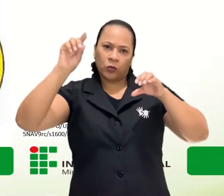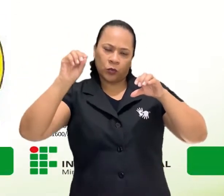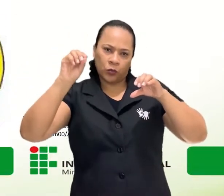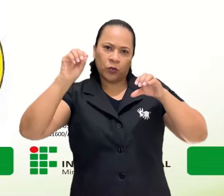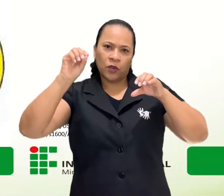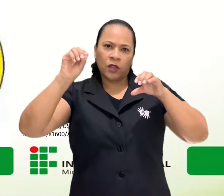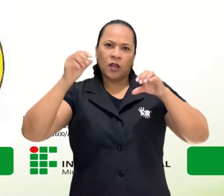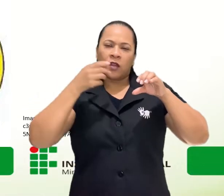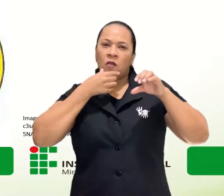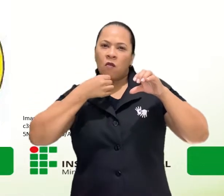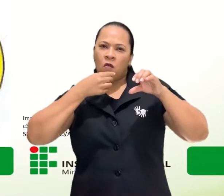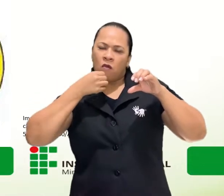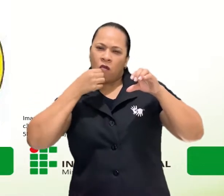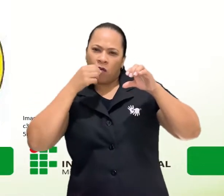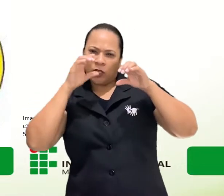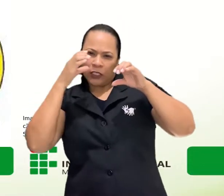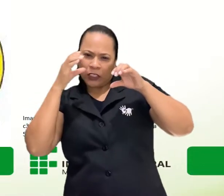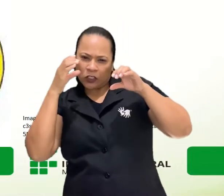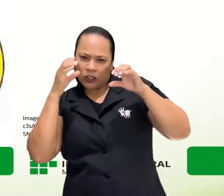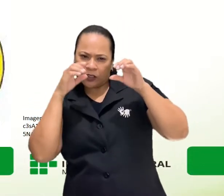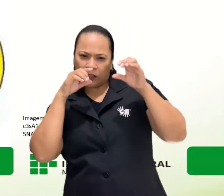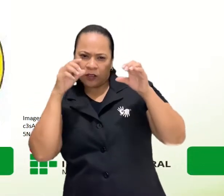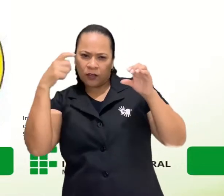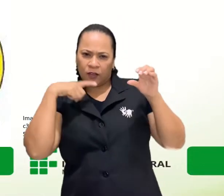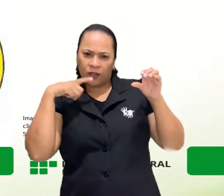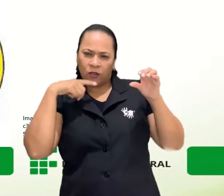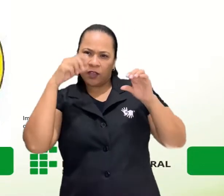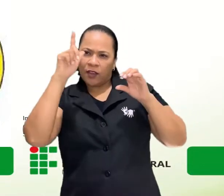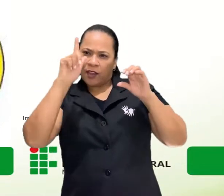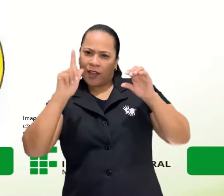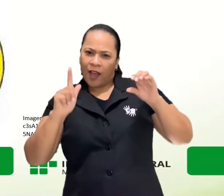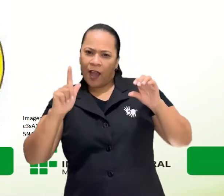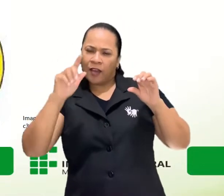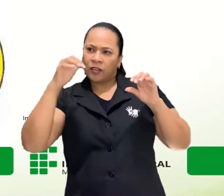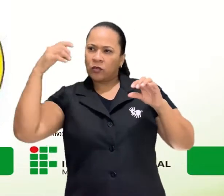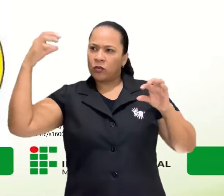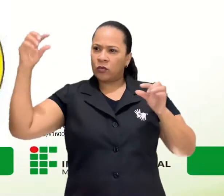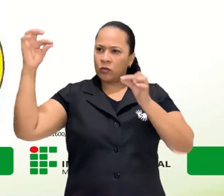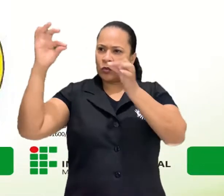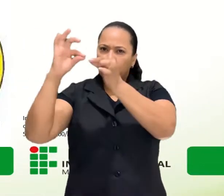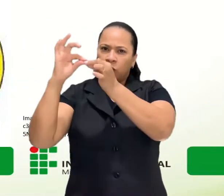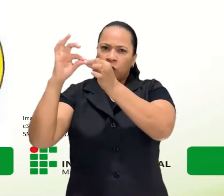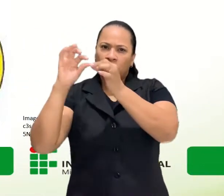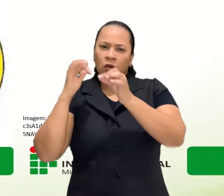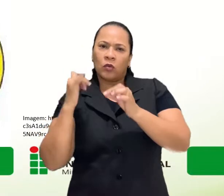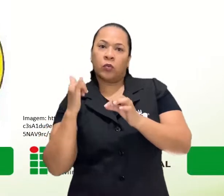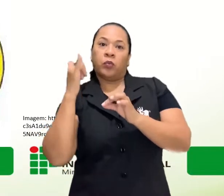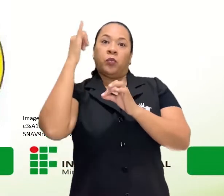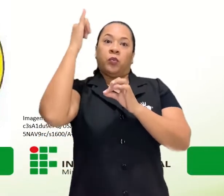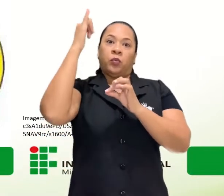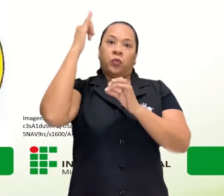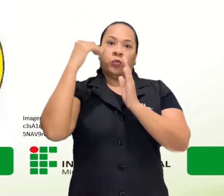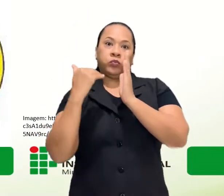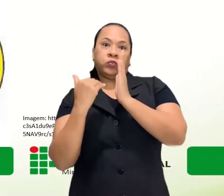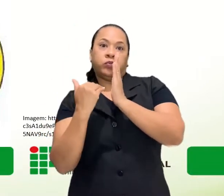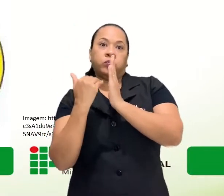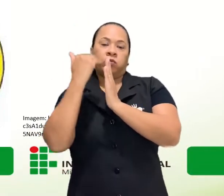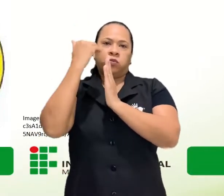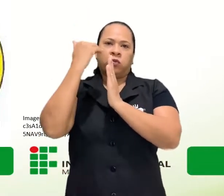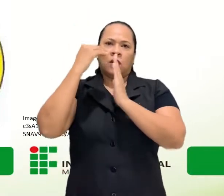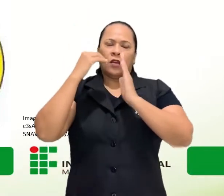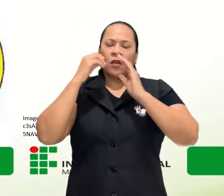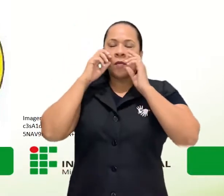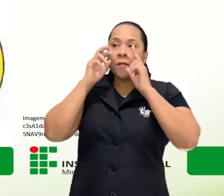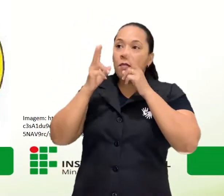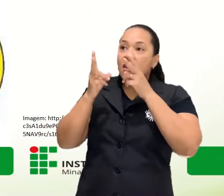Crookes submetia esse gás rarefeito a uma fonte de alta tensão, observou-se